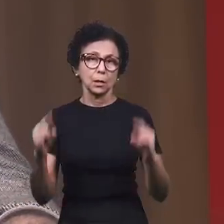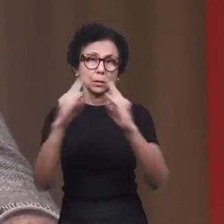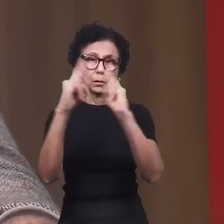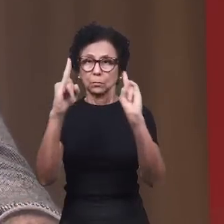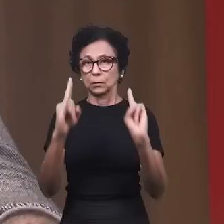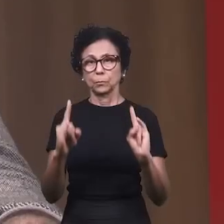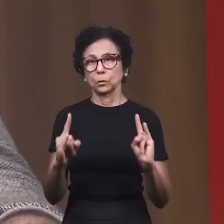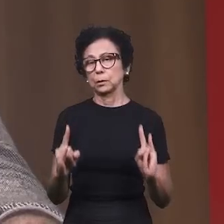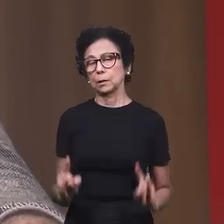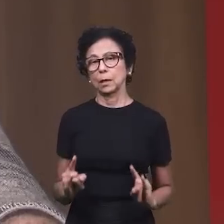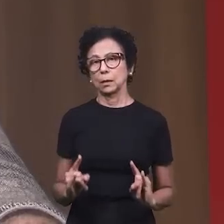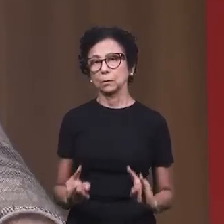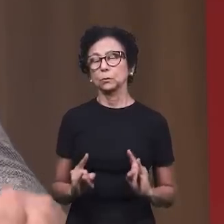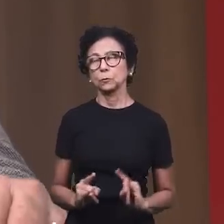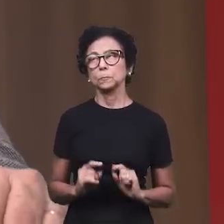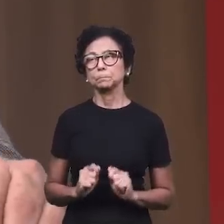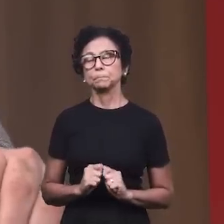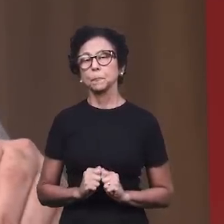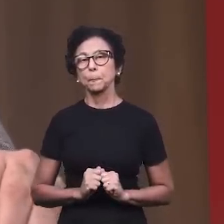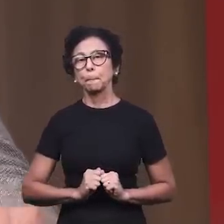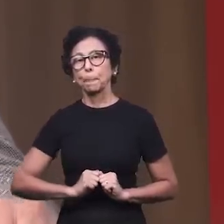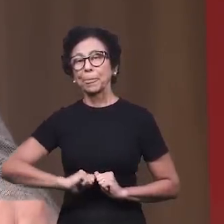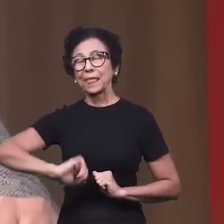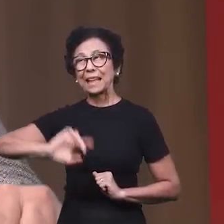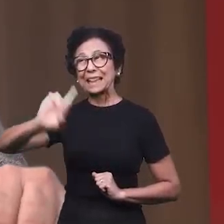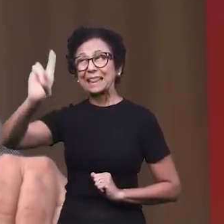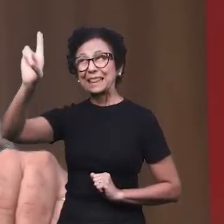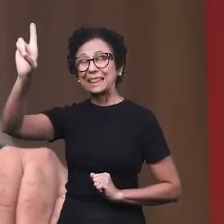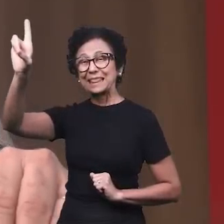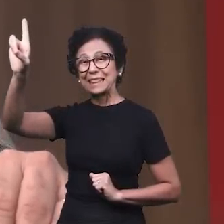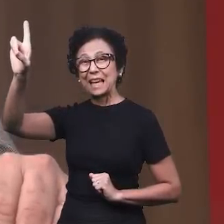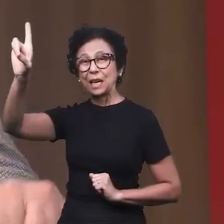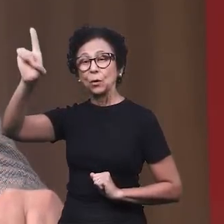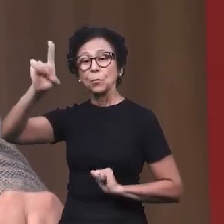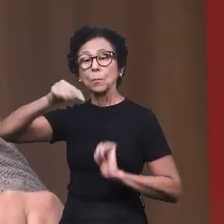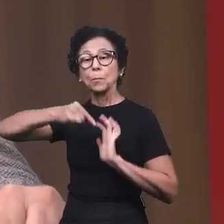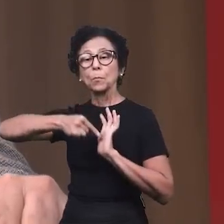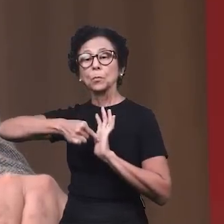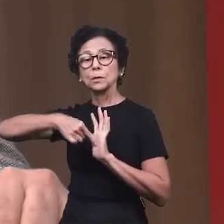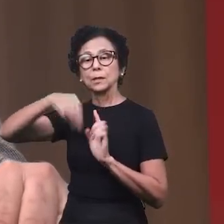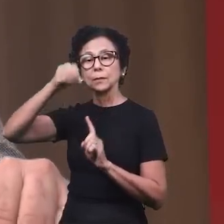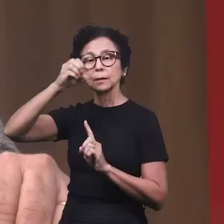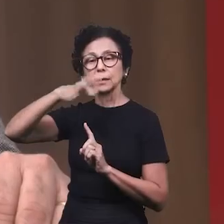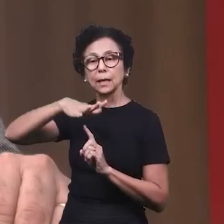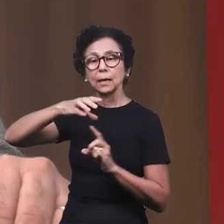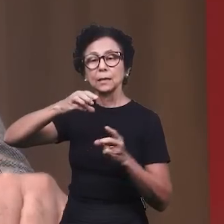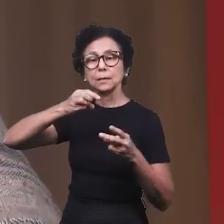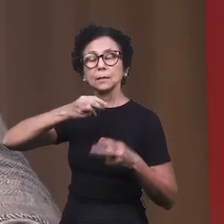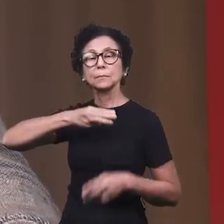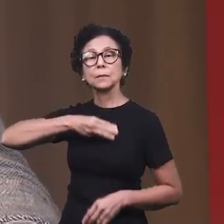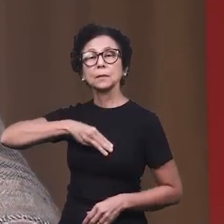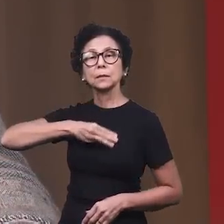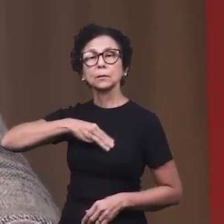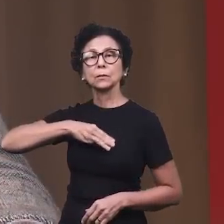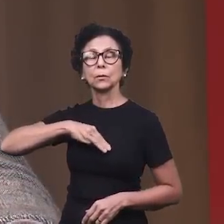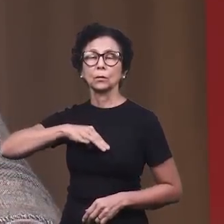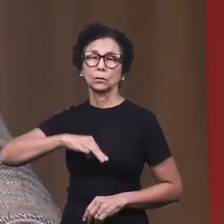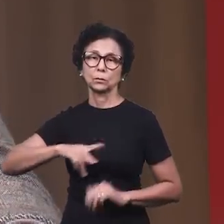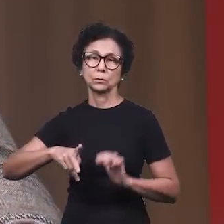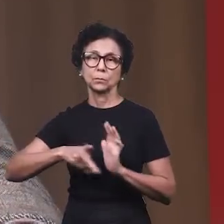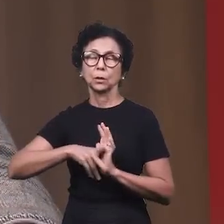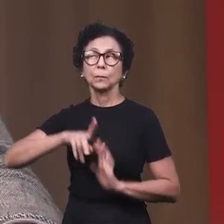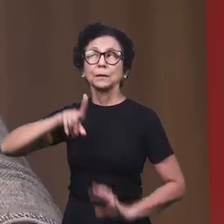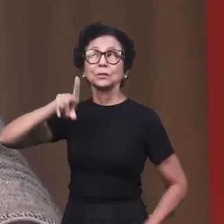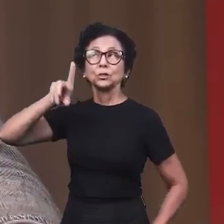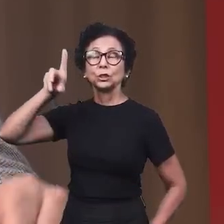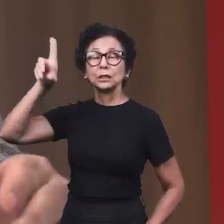uma expressão de Deus para mostrar graça e misericórdia. Misericórdia de Deus. Pois